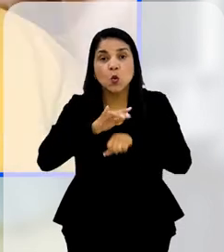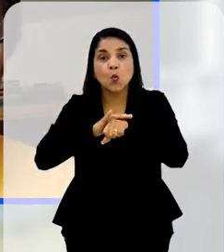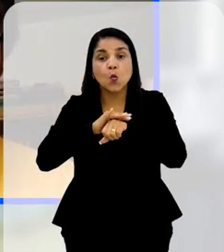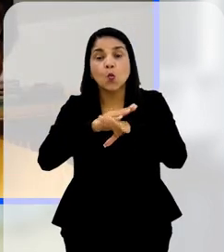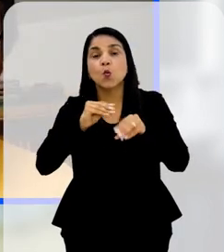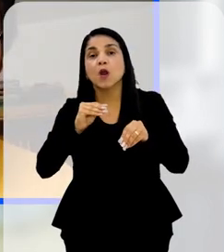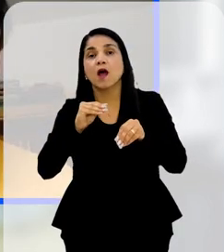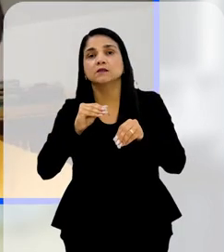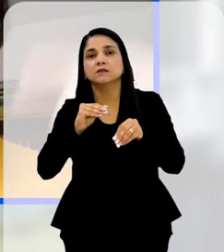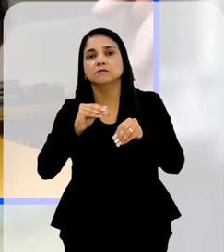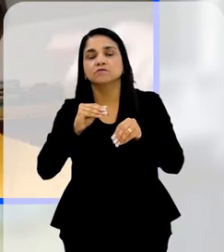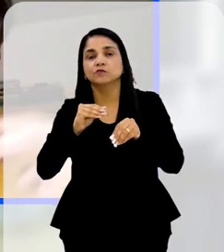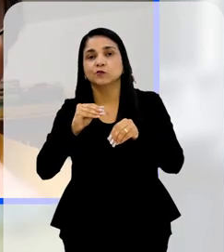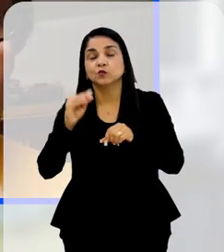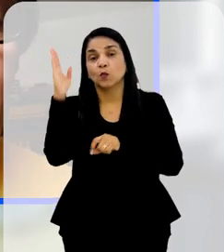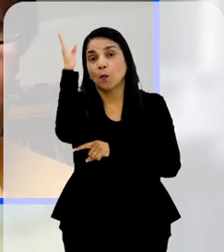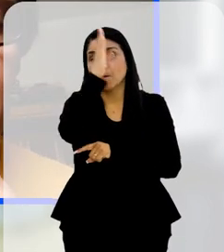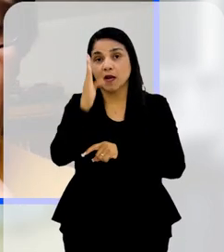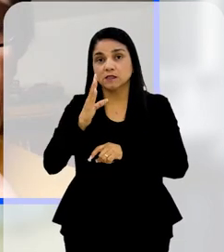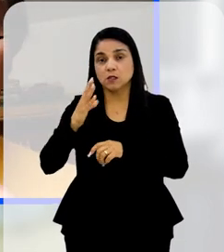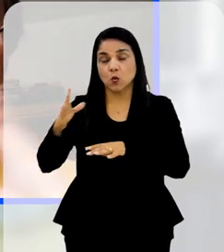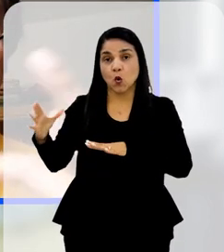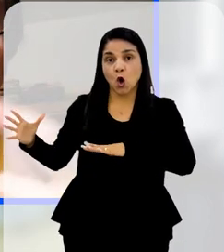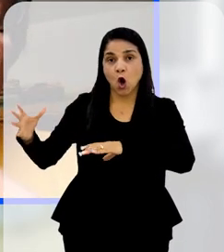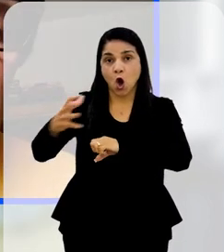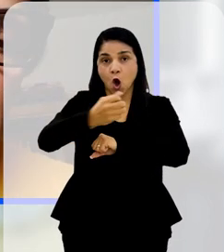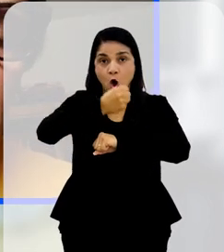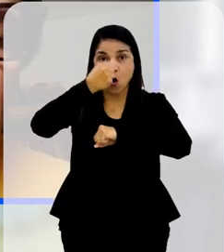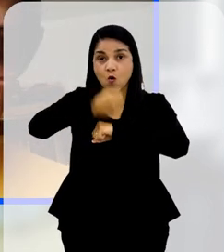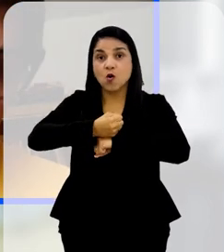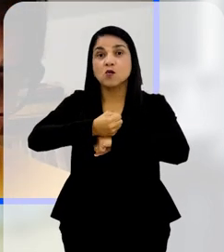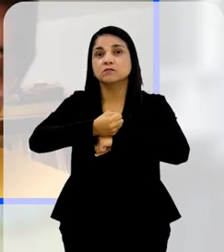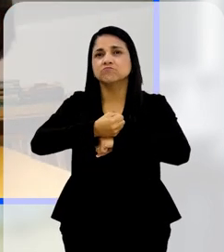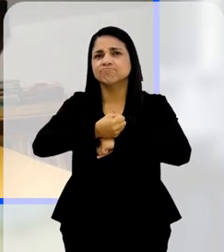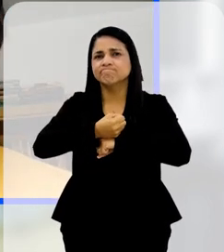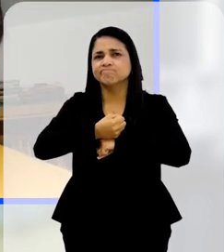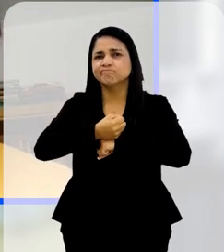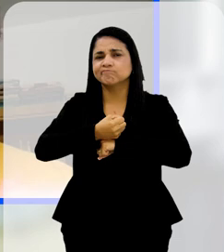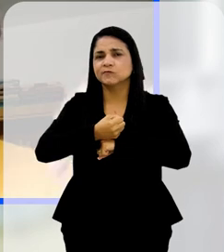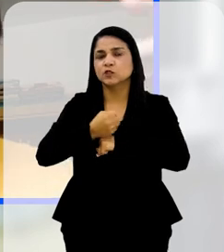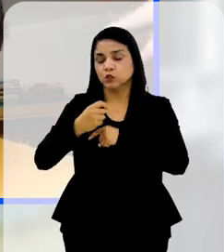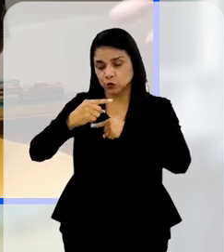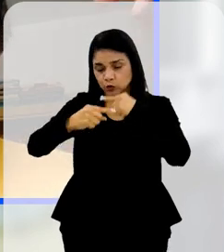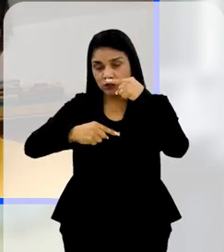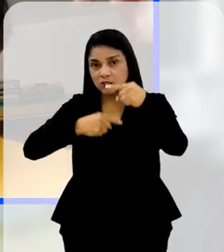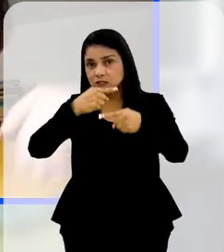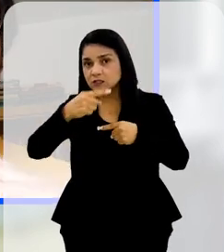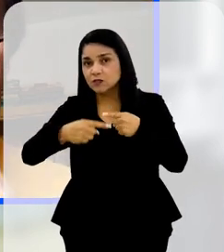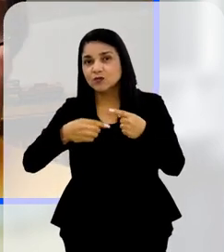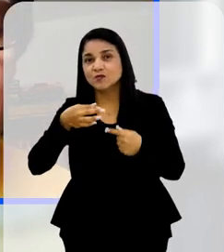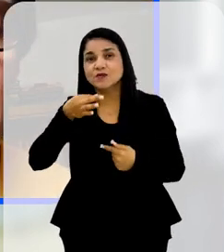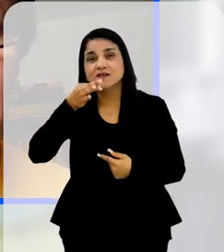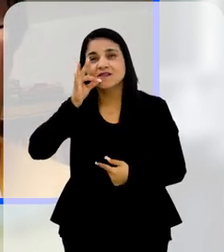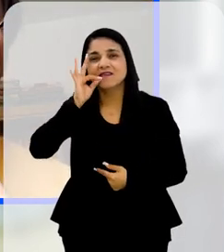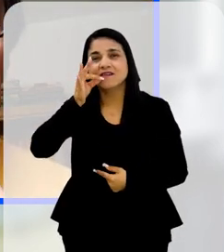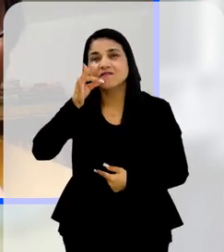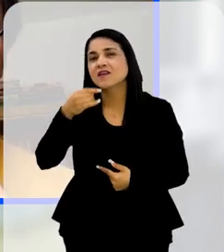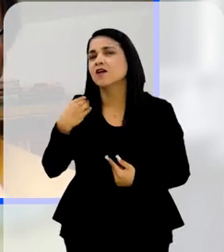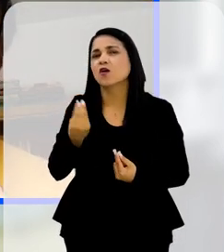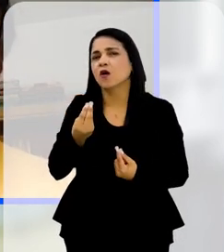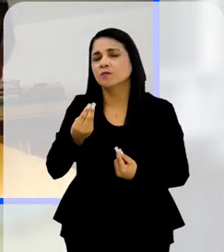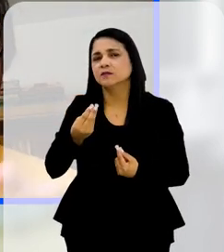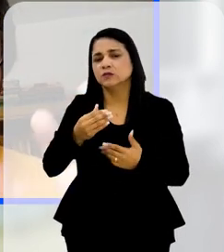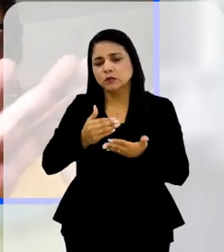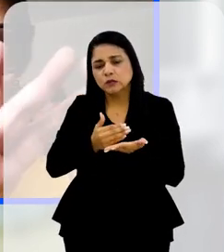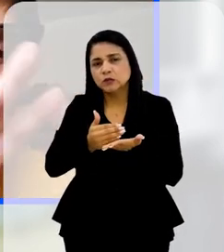E durante o ciclo do café, quais eram os recursos médicos? E no início da era Vargas, o que, que